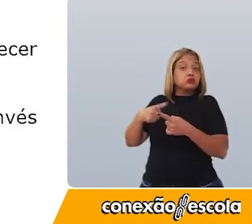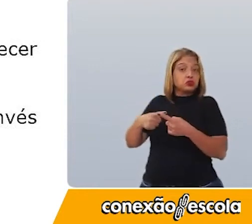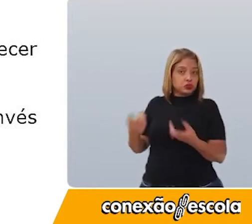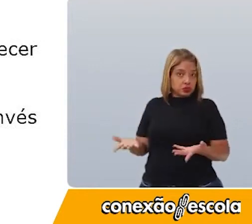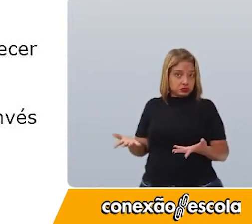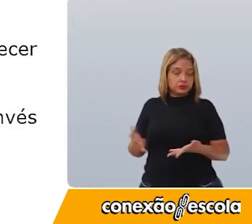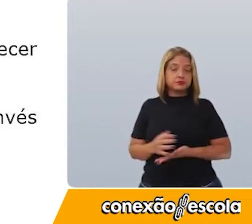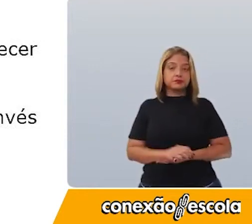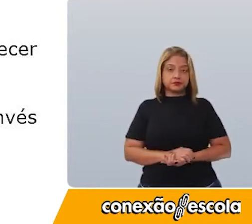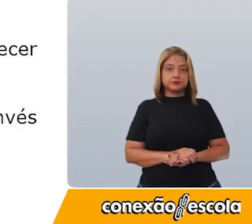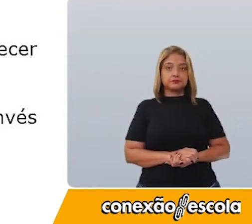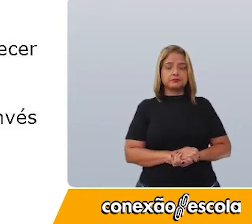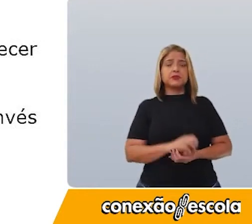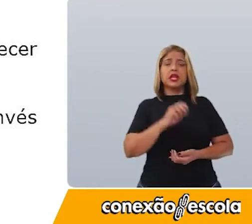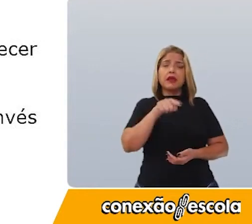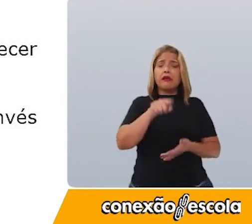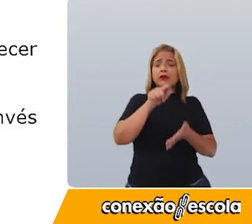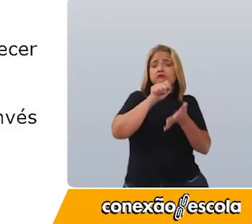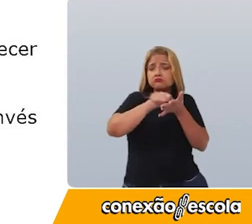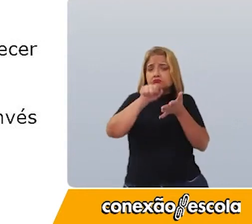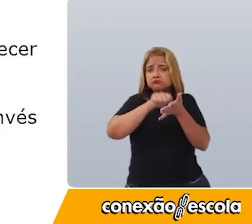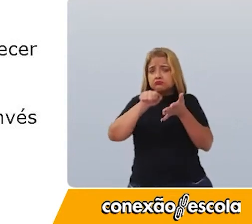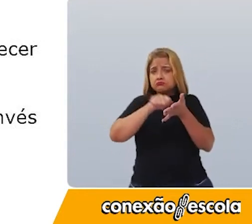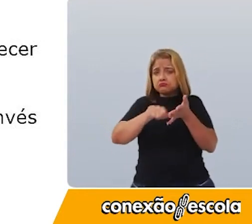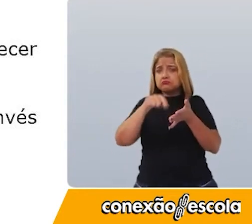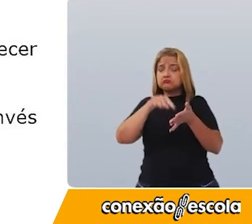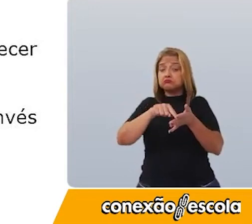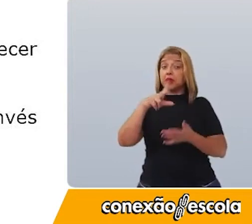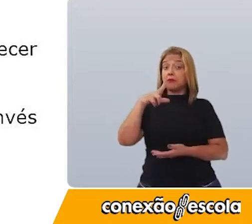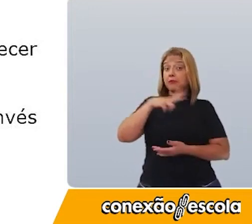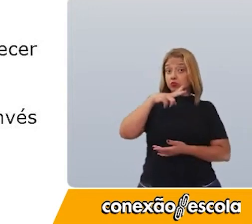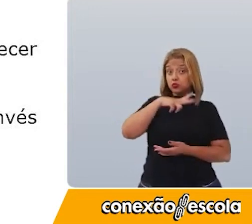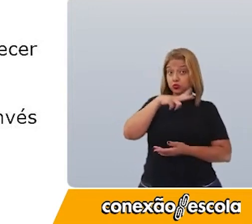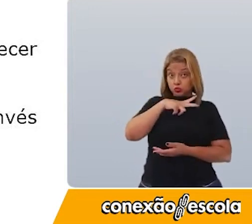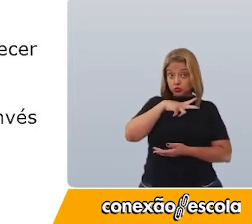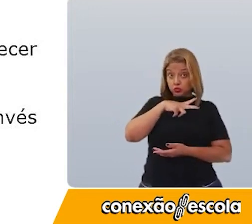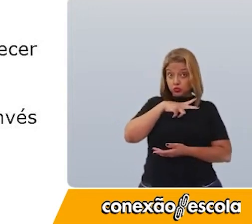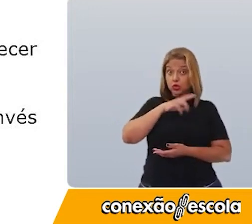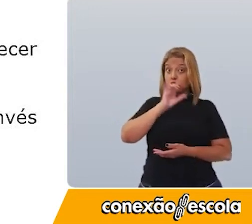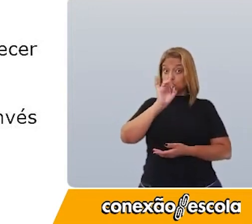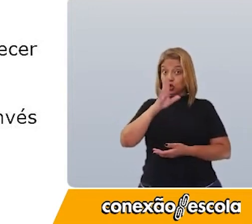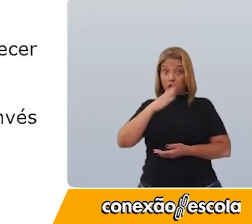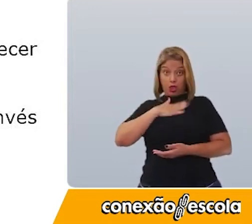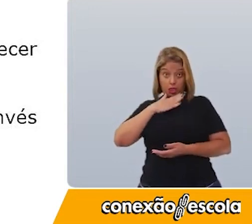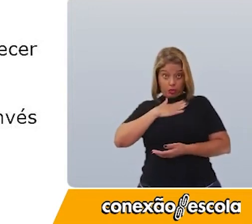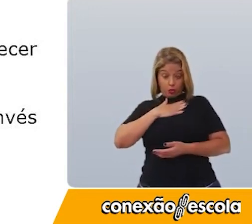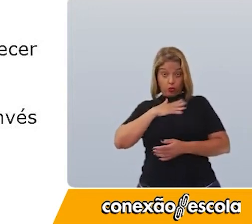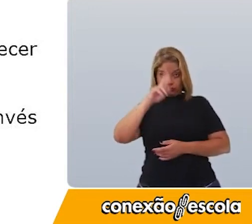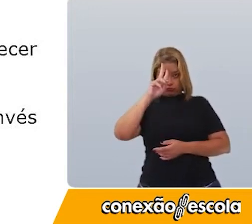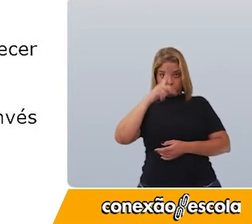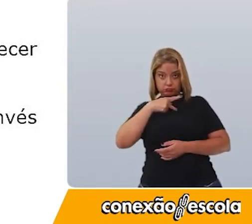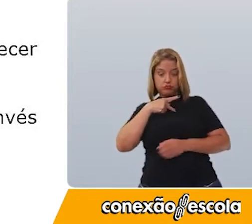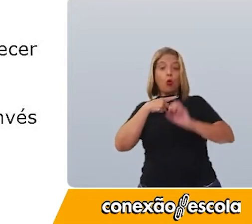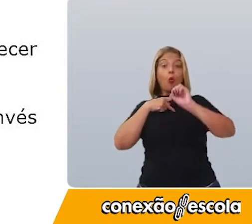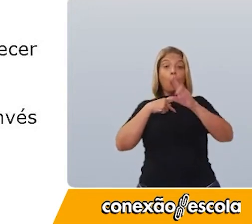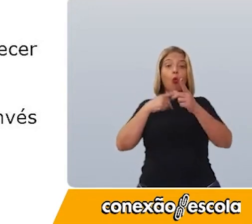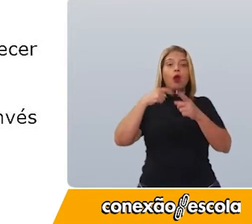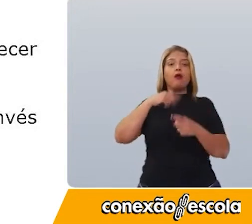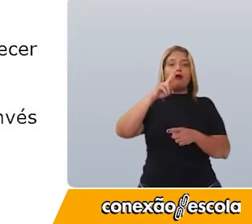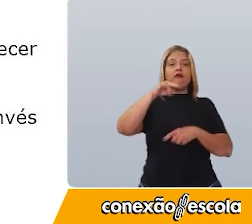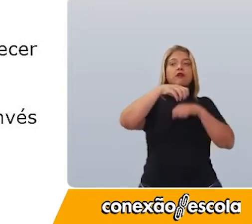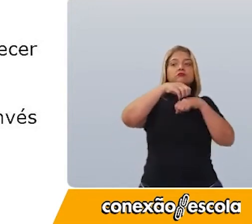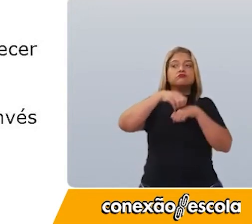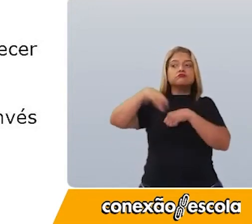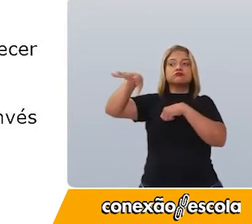finalidade? Essas anotações serão pessoais, ou seja, serão só para mim, ou eu irei compartilhá-las